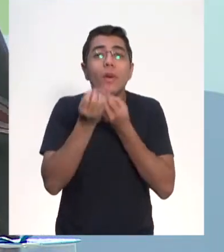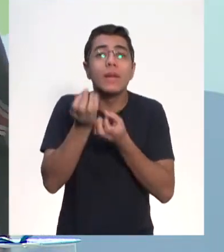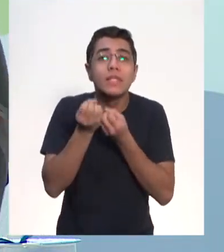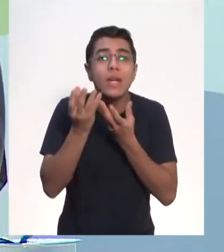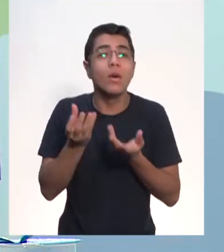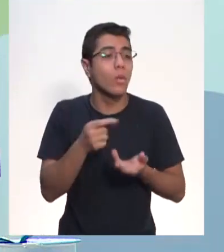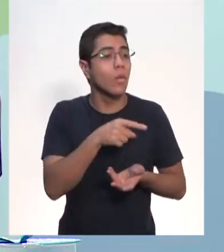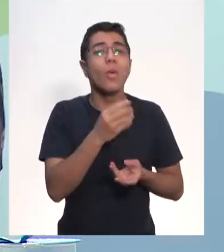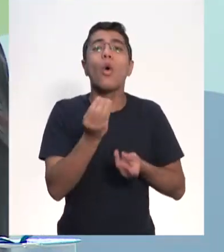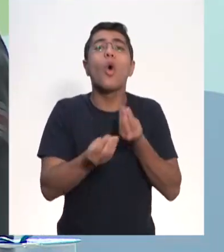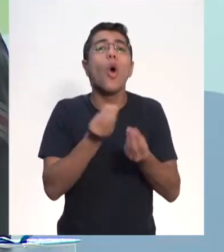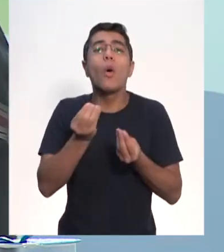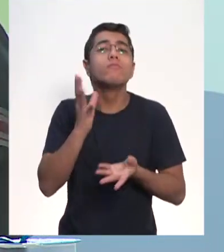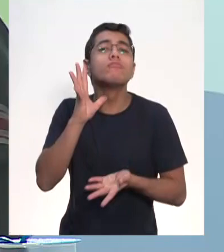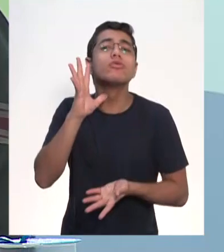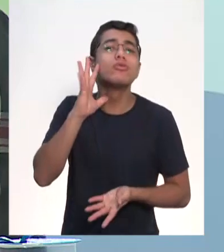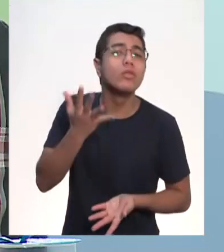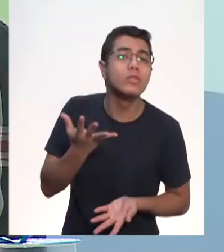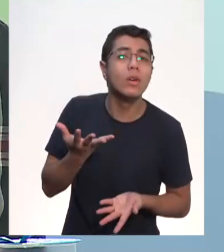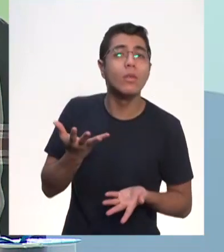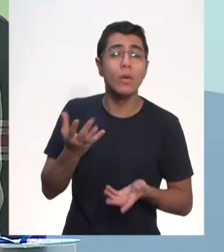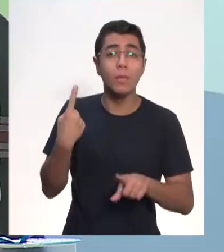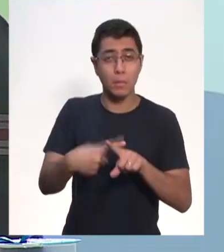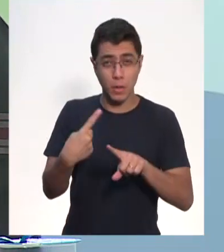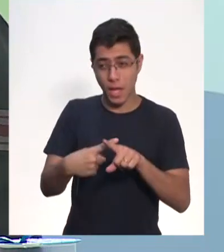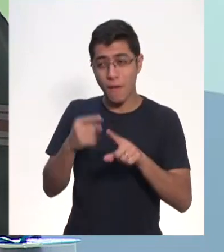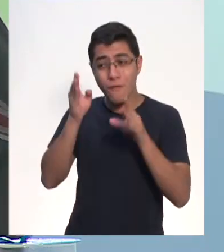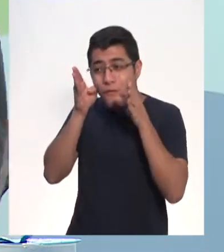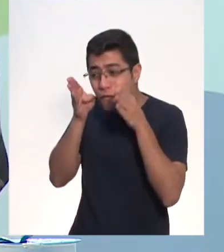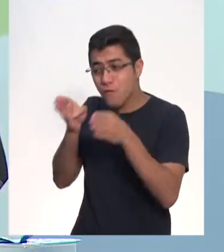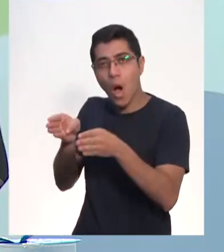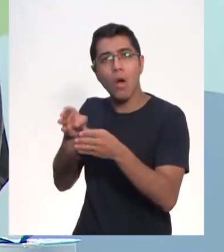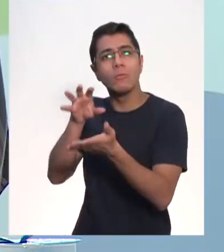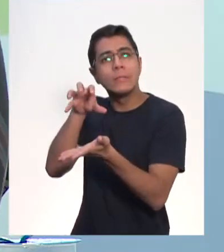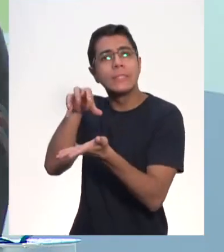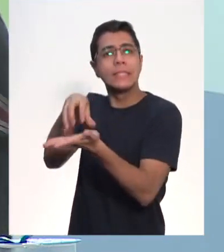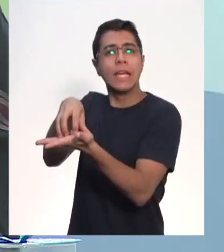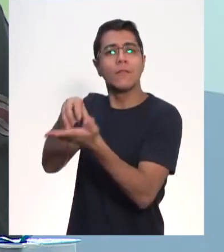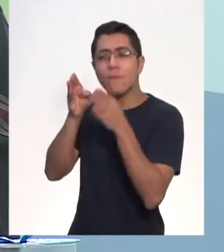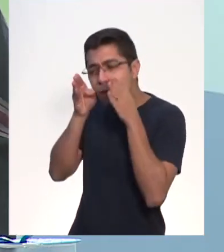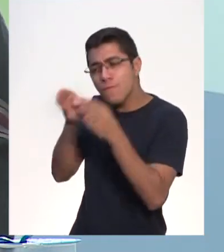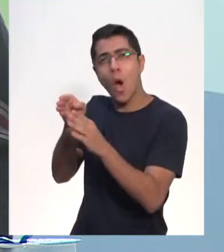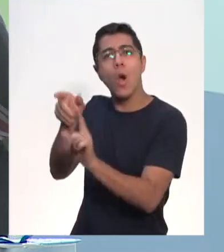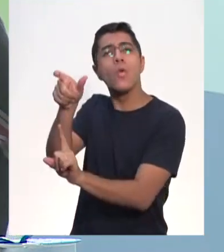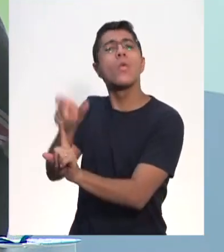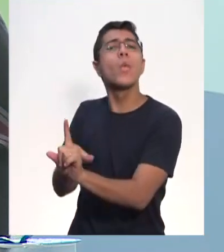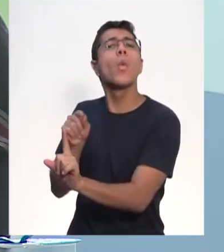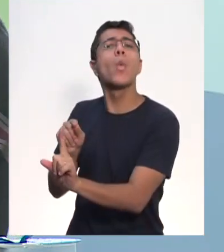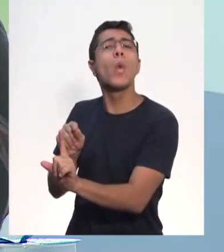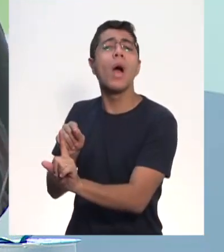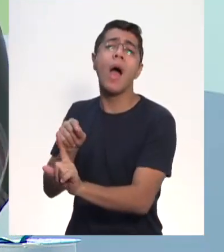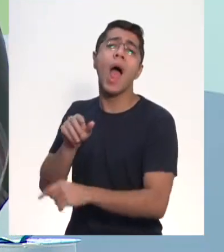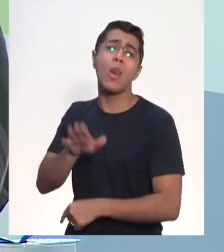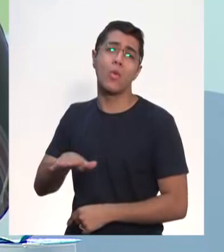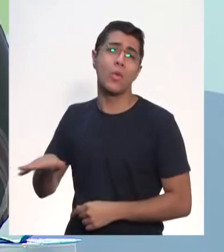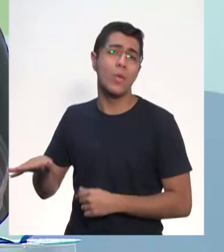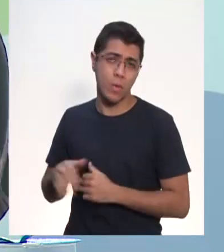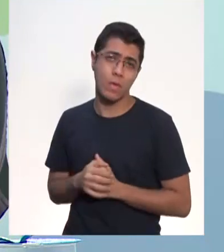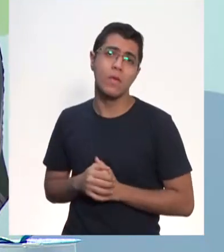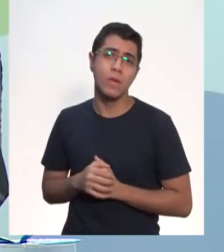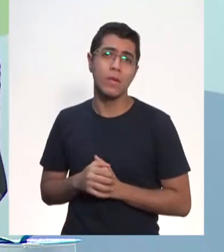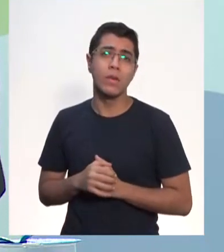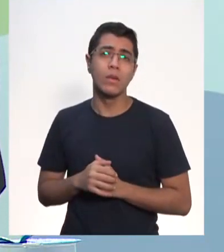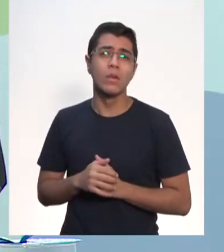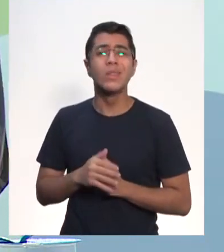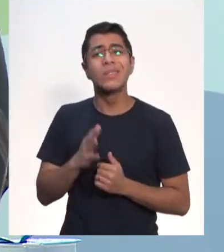porque o aluno ele é o papel central, né? Então, ele, ao resolver não é só resolver um